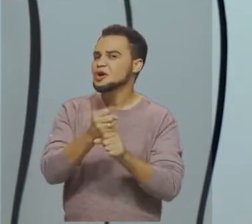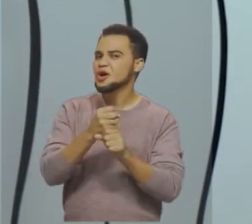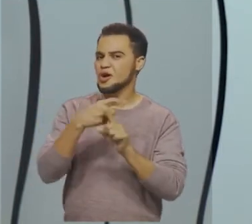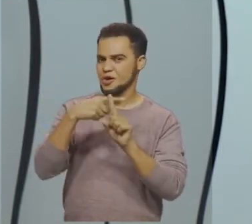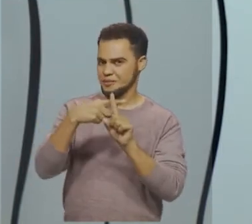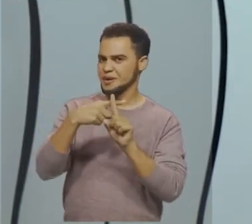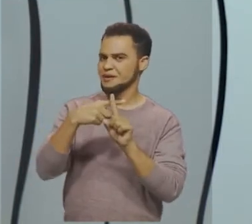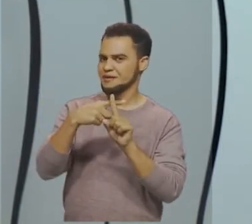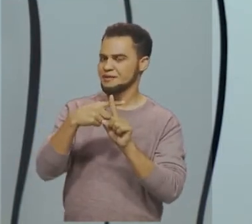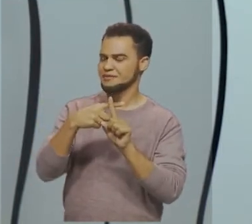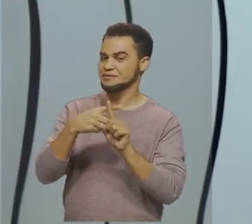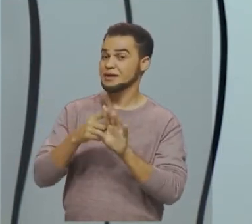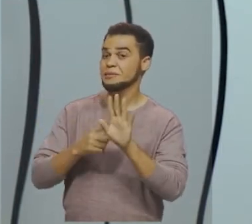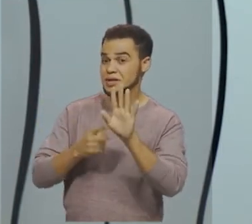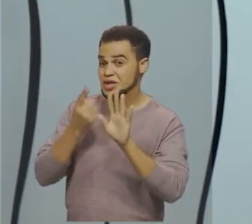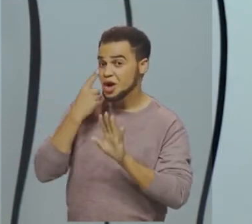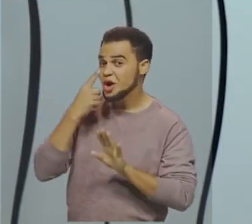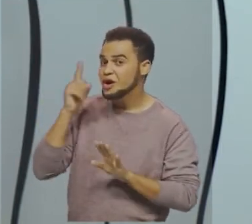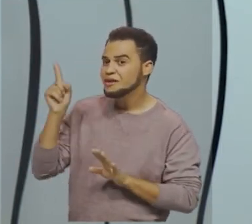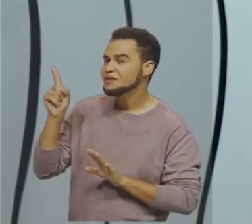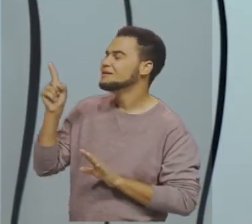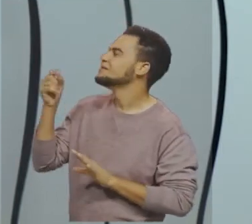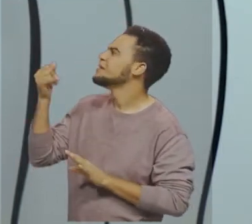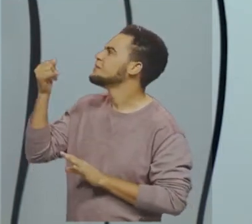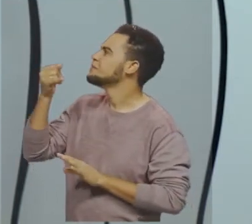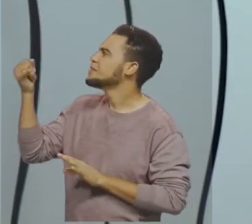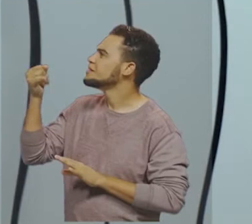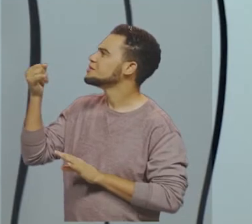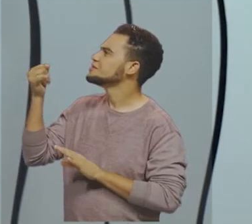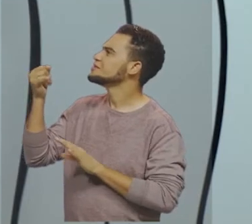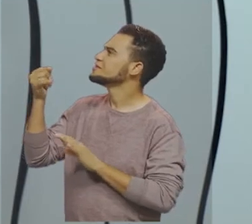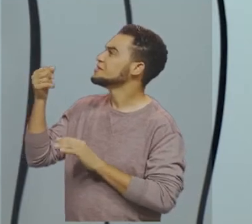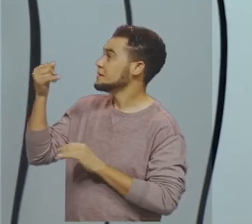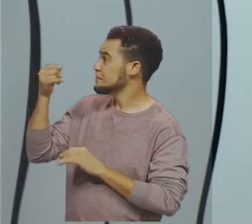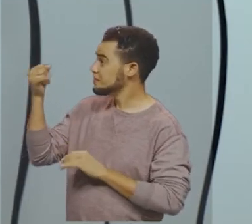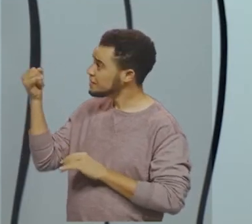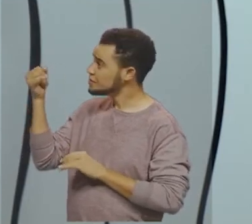Vai dar mais. Agora olha isso aqui. Menos e menos.